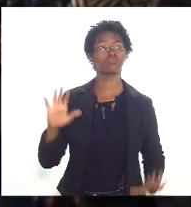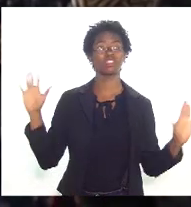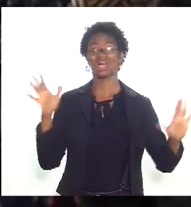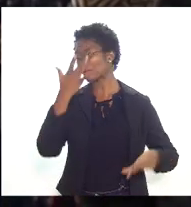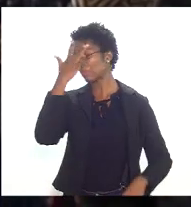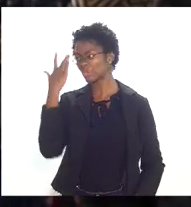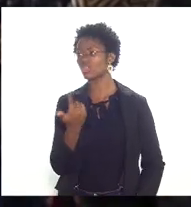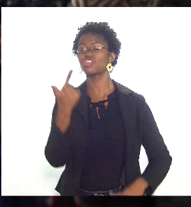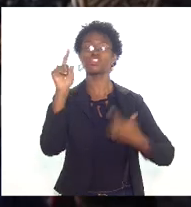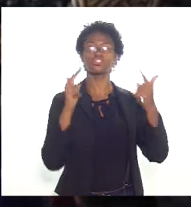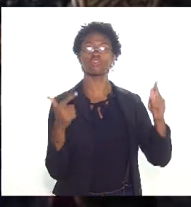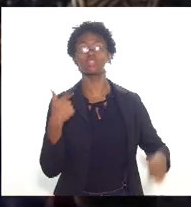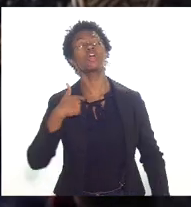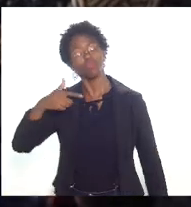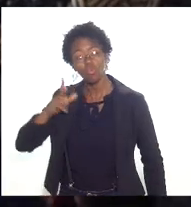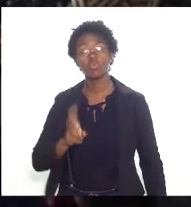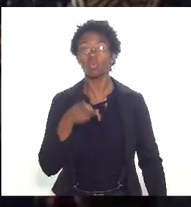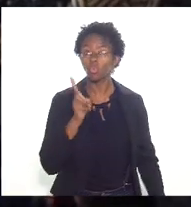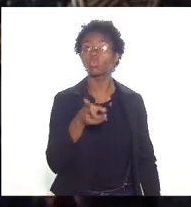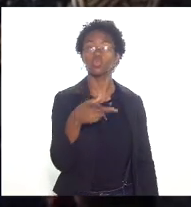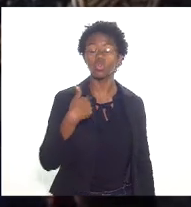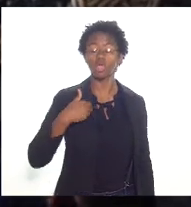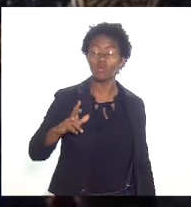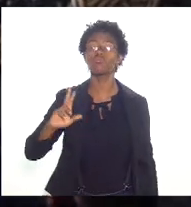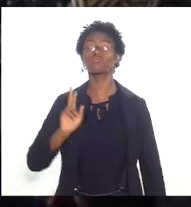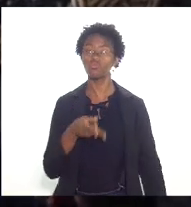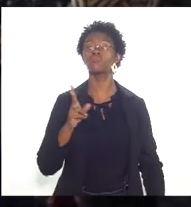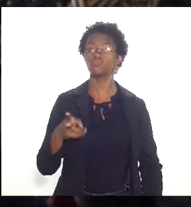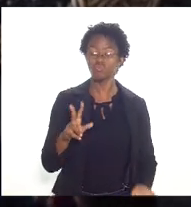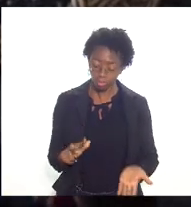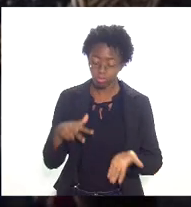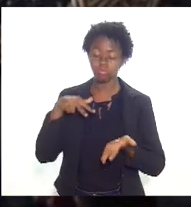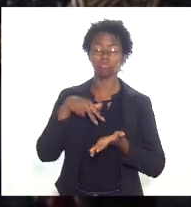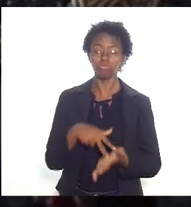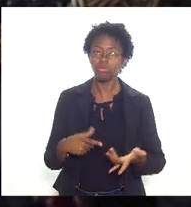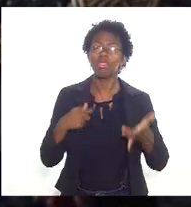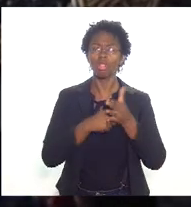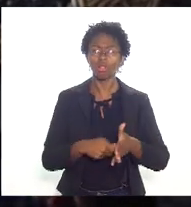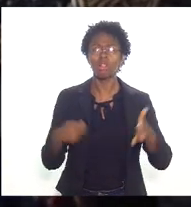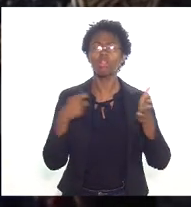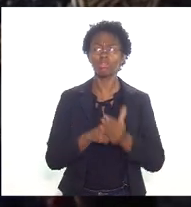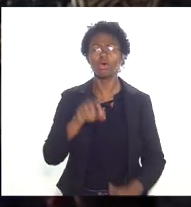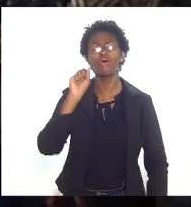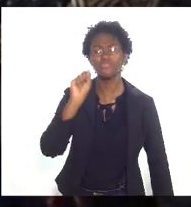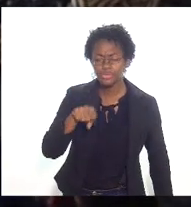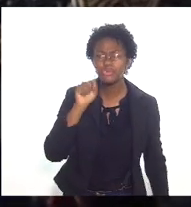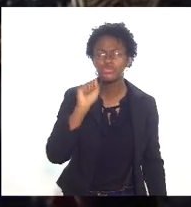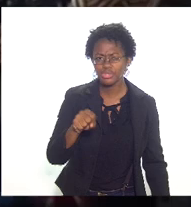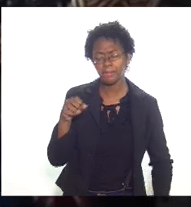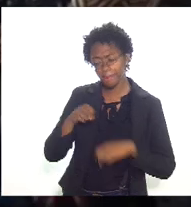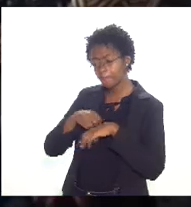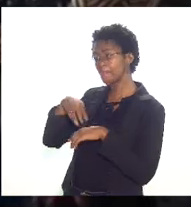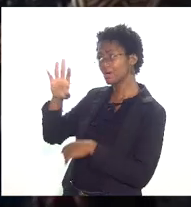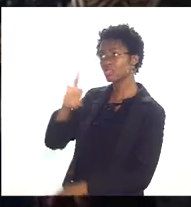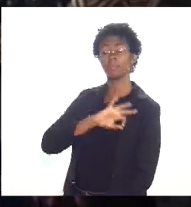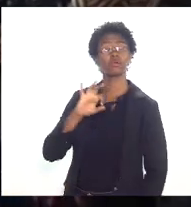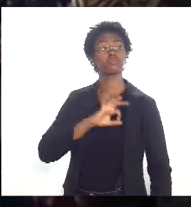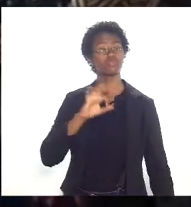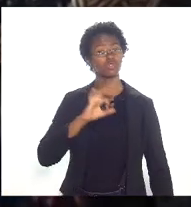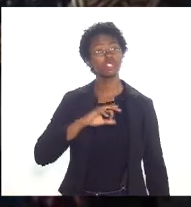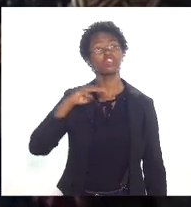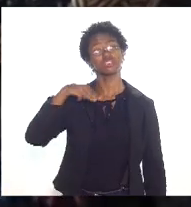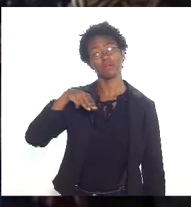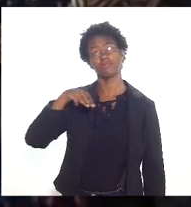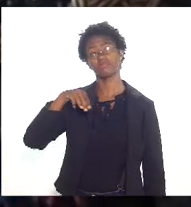interlocutor hoje eu vou avançar eu vou continuar tendo em clima de informação que eu já pedi para que a casa um anjo para polícia militar e vou